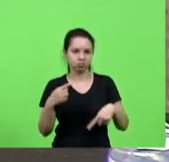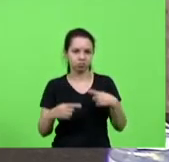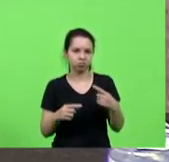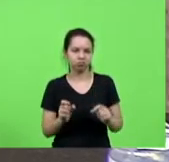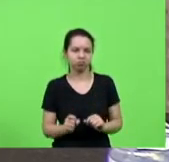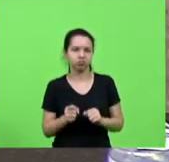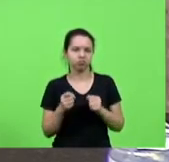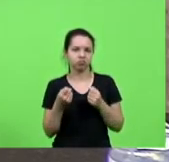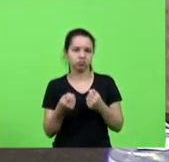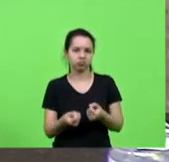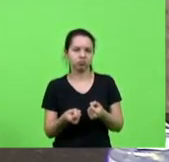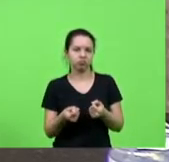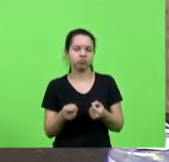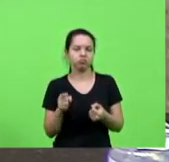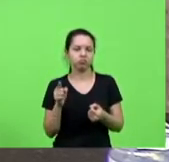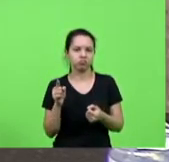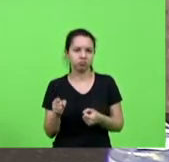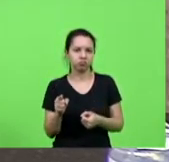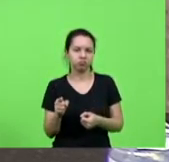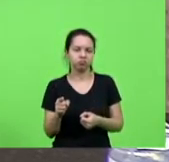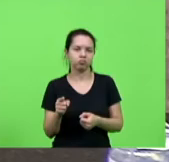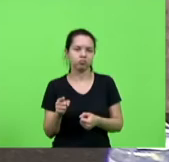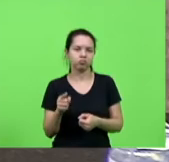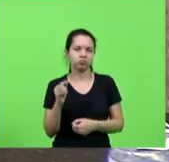o embaixador da Itália no Brasil.